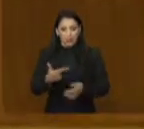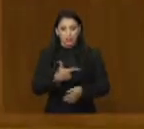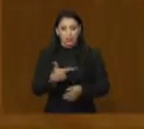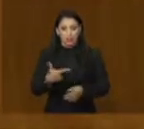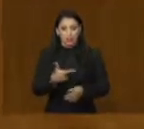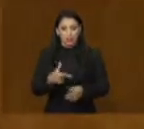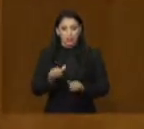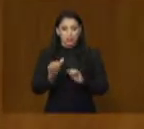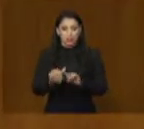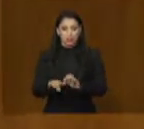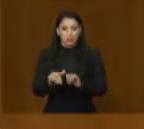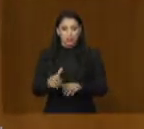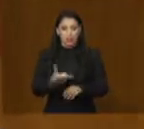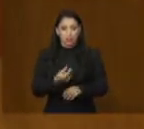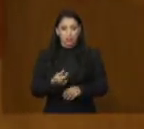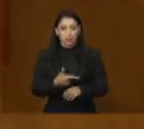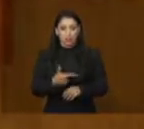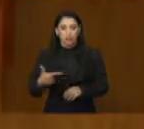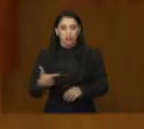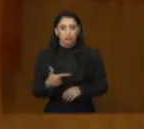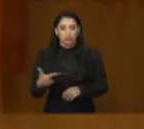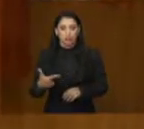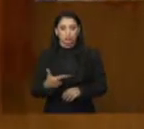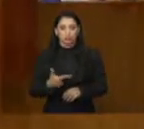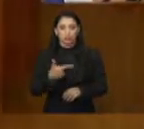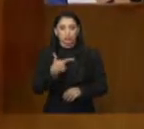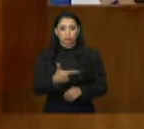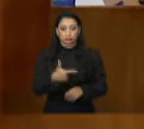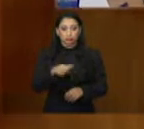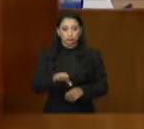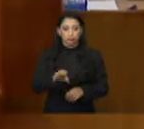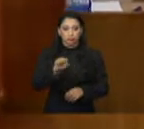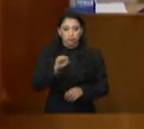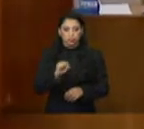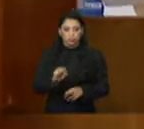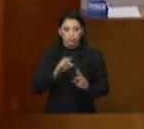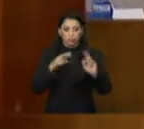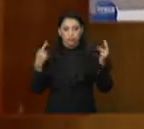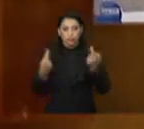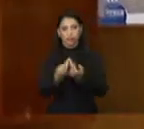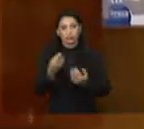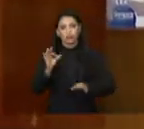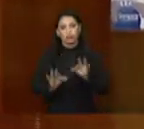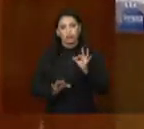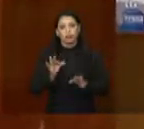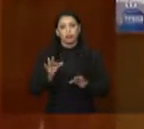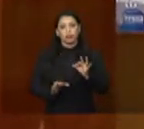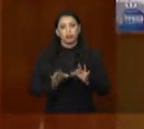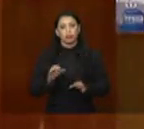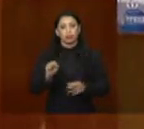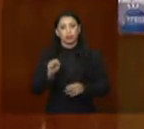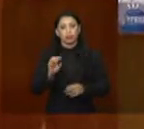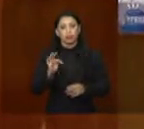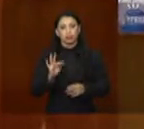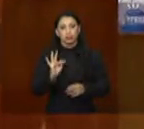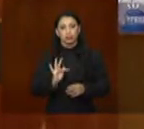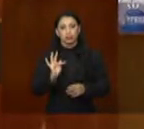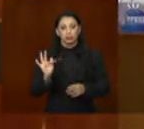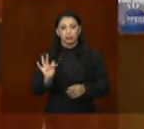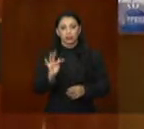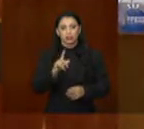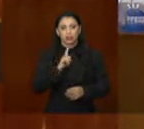2022 a 28ª sessão extraordinária do plenário do Supremo Tribunal